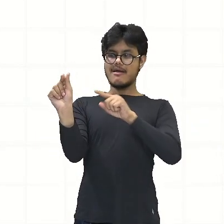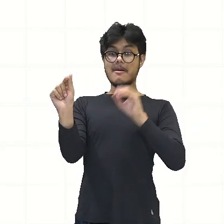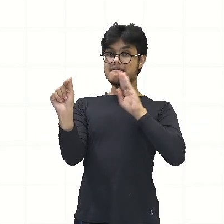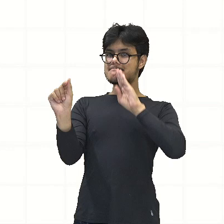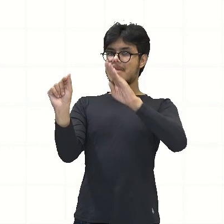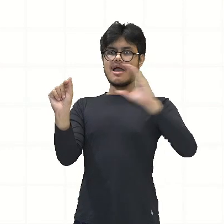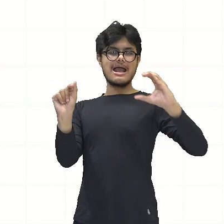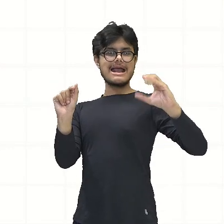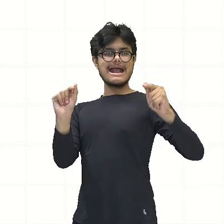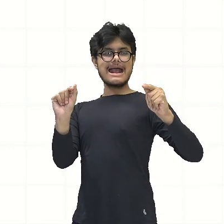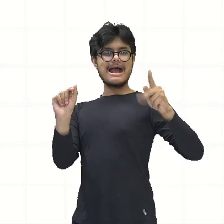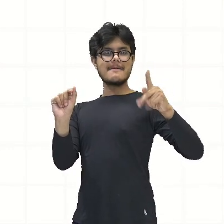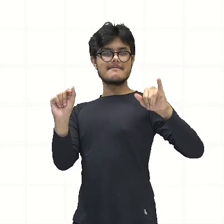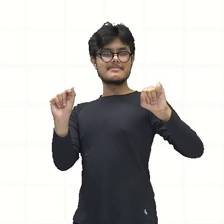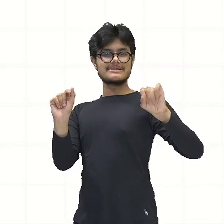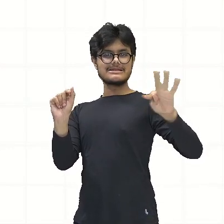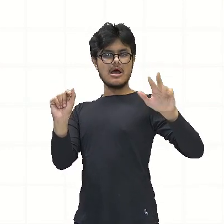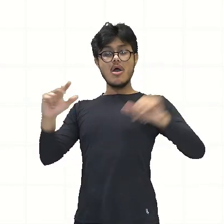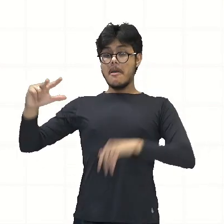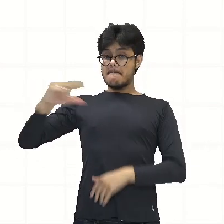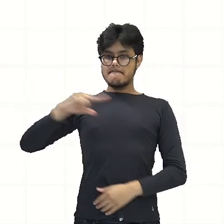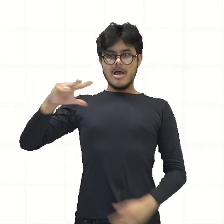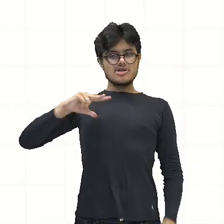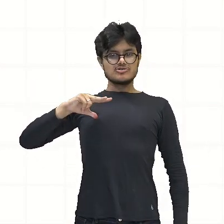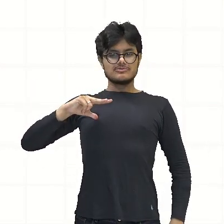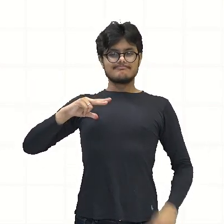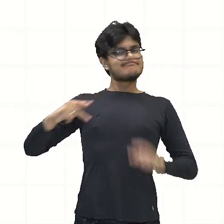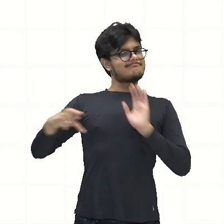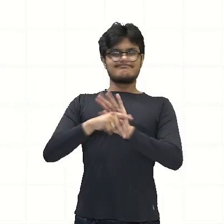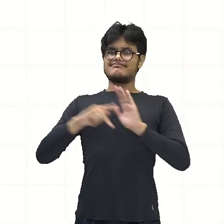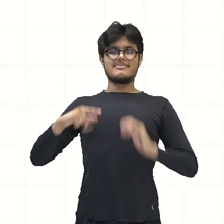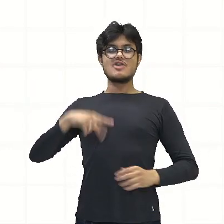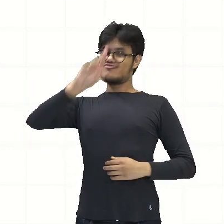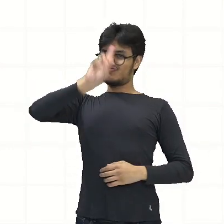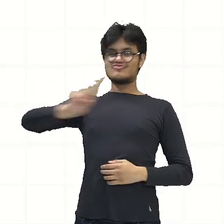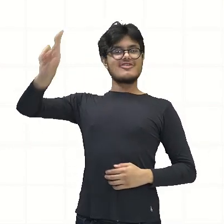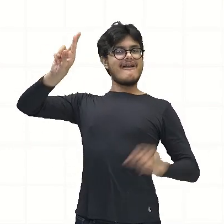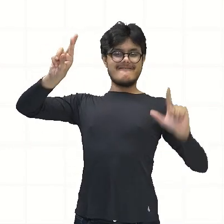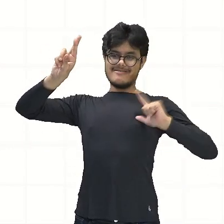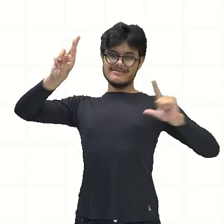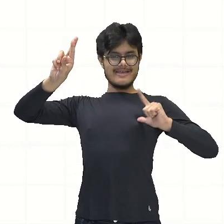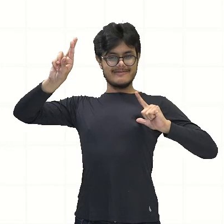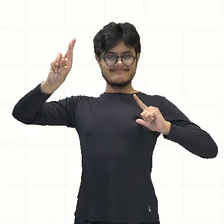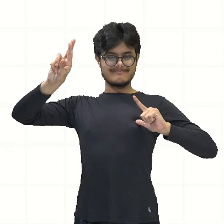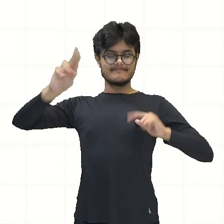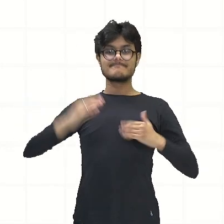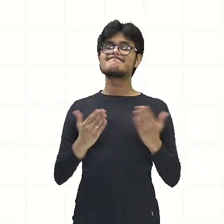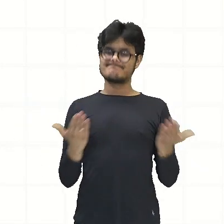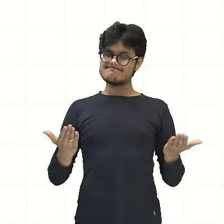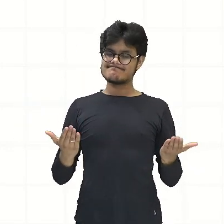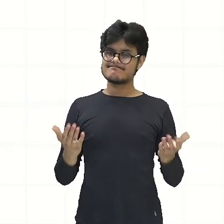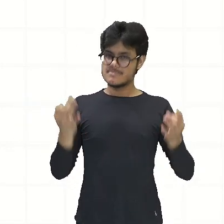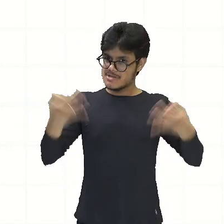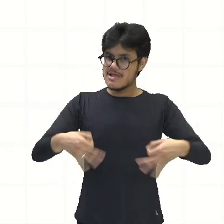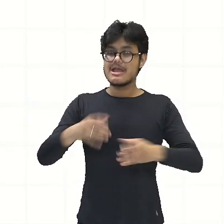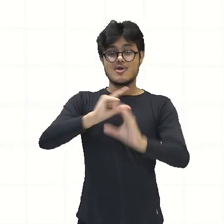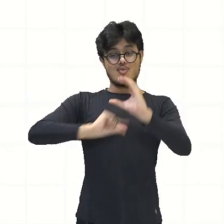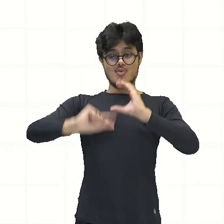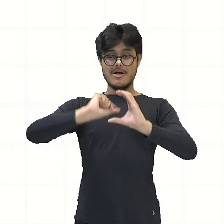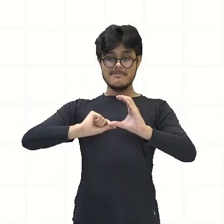eles são propriedade privada, ou seja, tem um dono, tá? Então, o capitalismo ele é esse